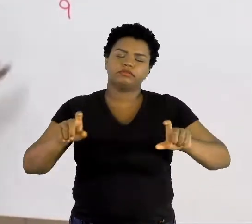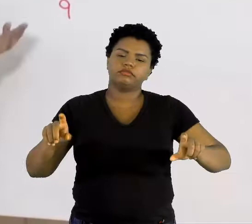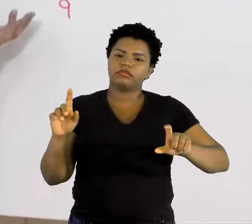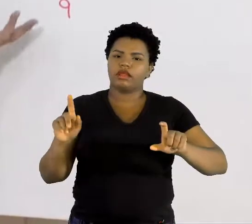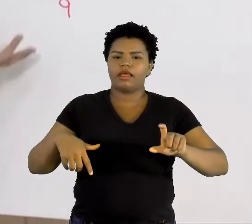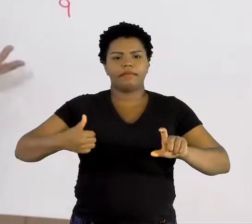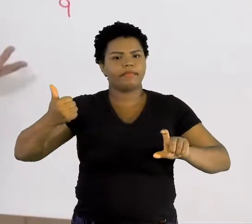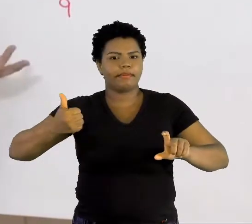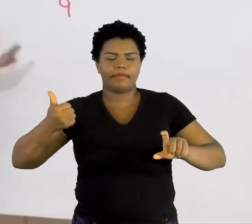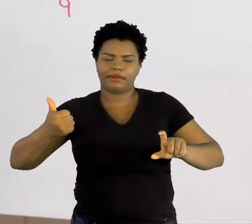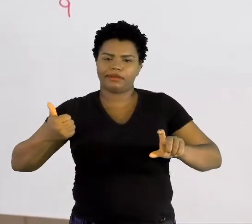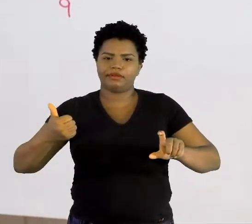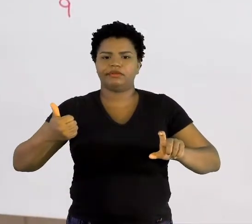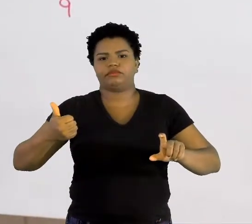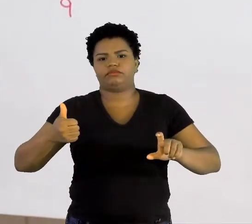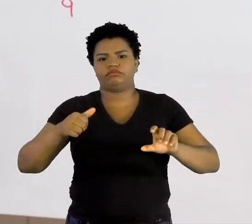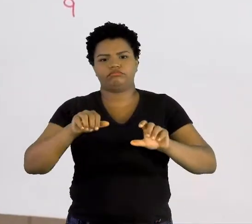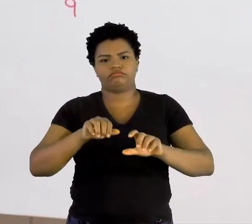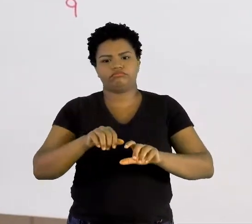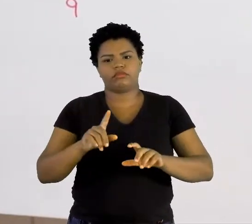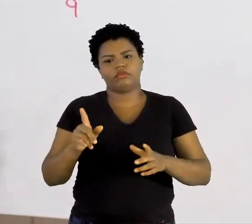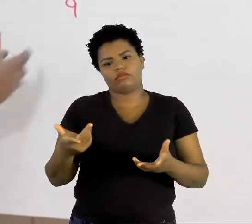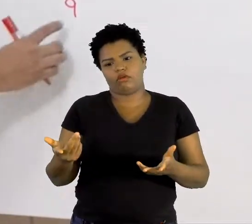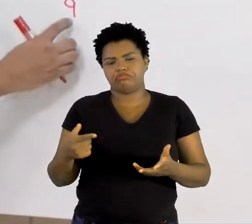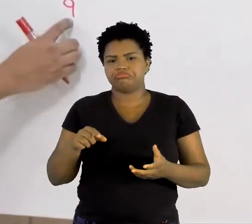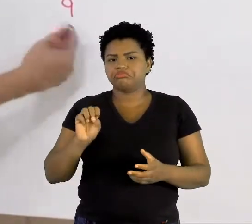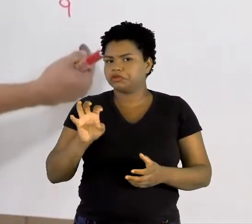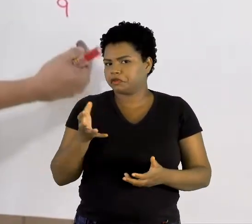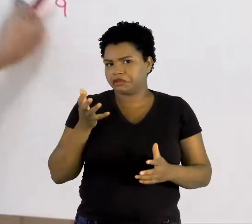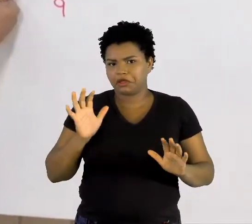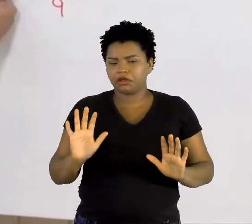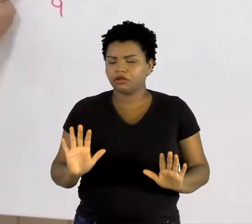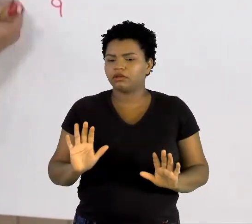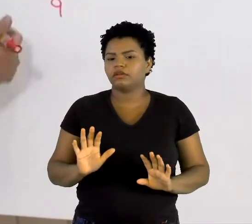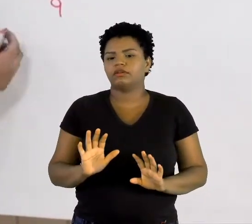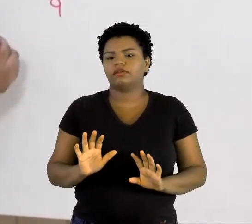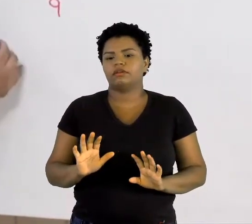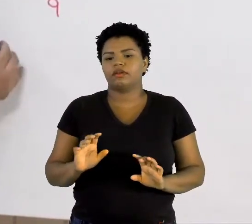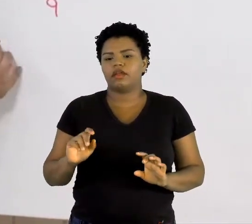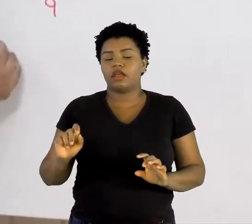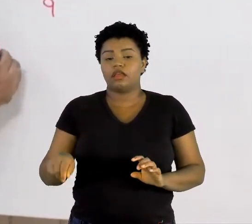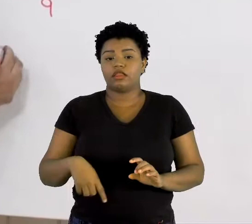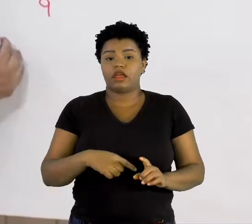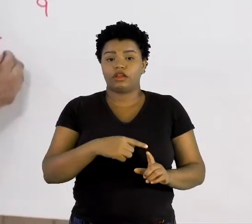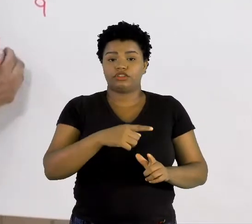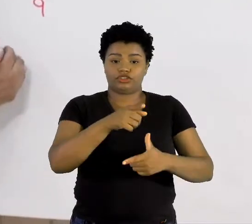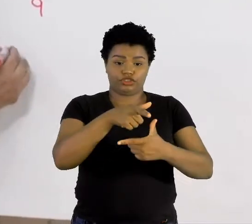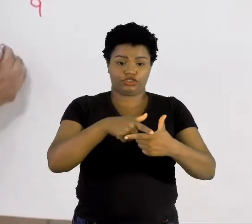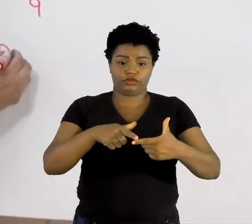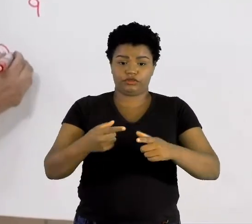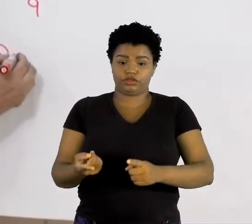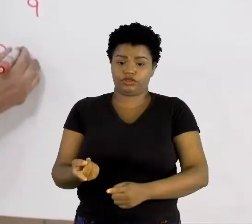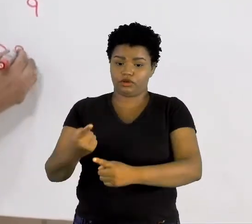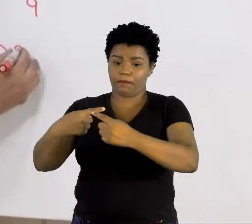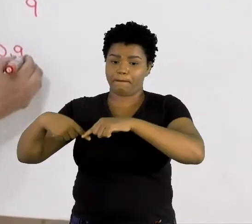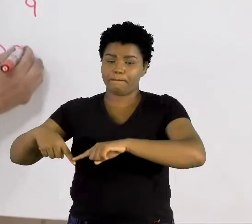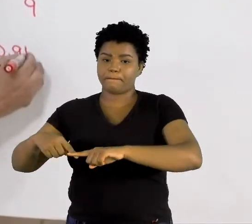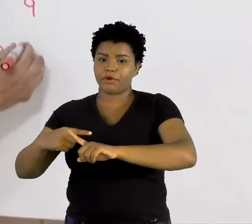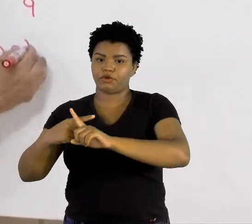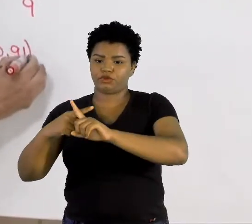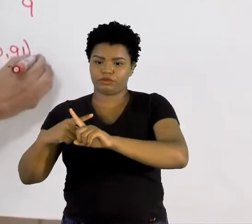grau, uma proporção, caso você queira. O que está dividindo passa multiplicando. Então, você tem 9 que multiplica